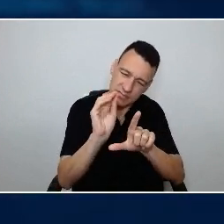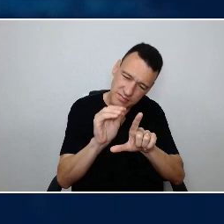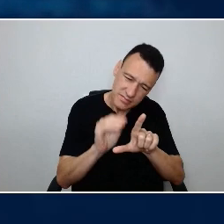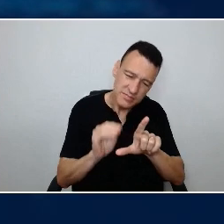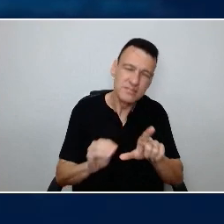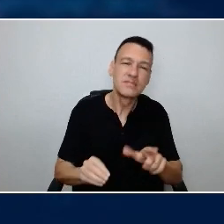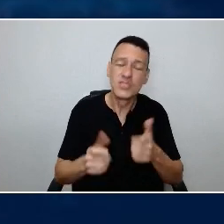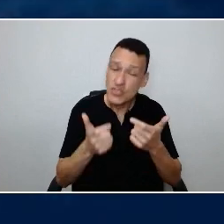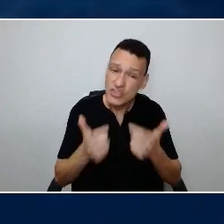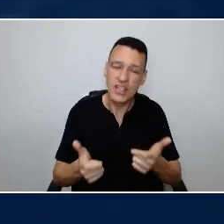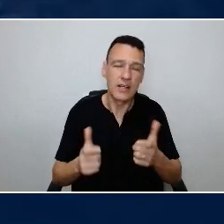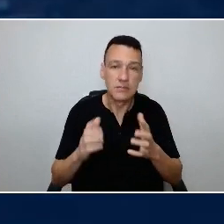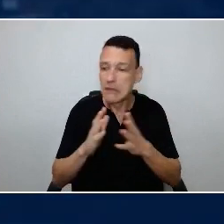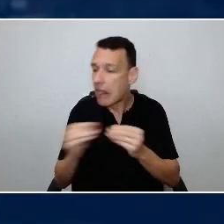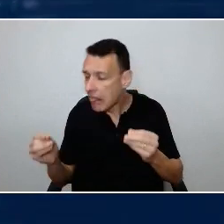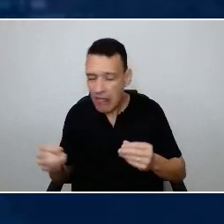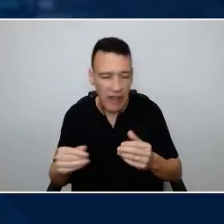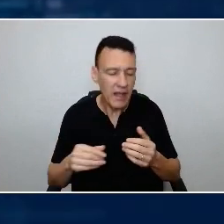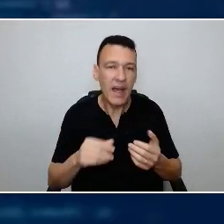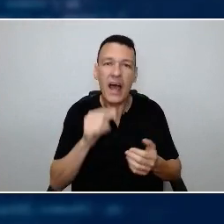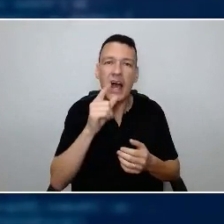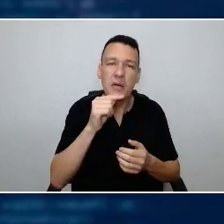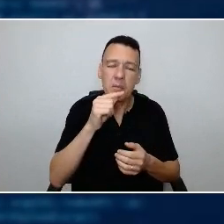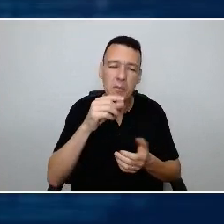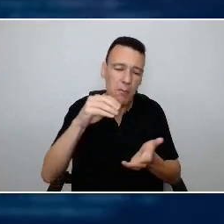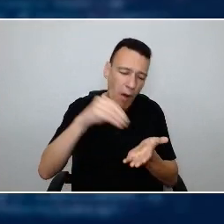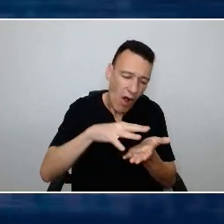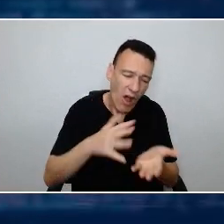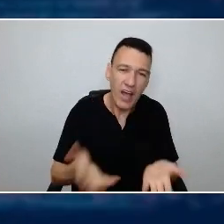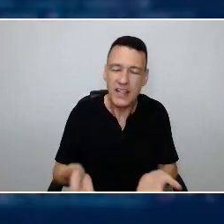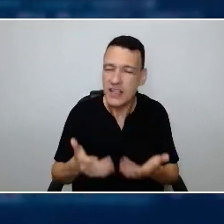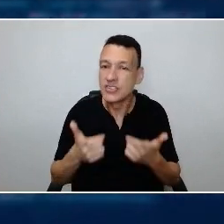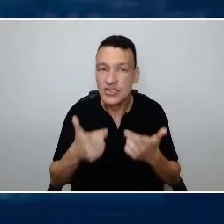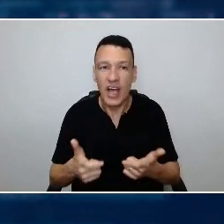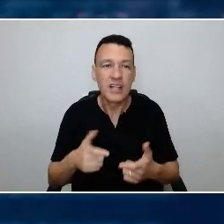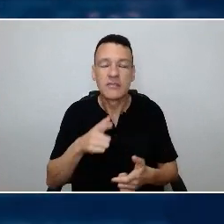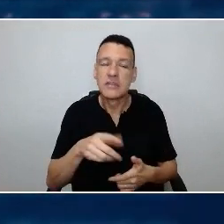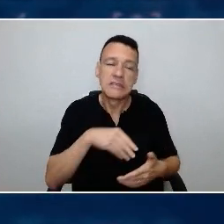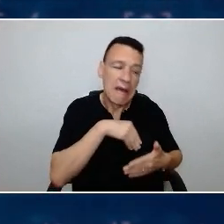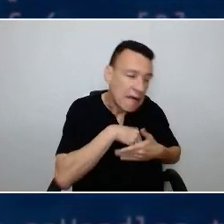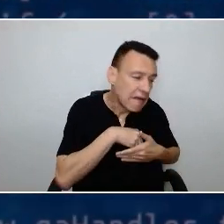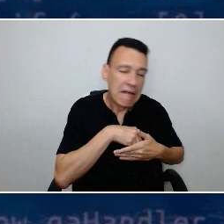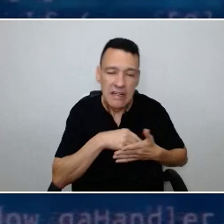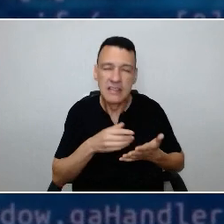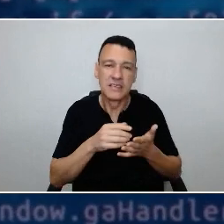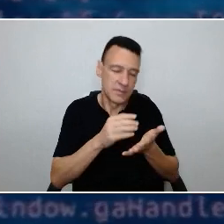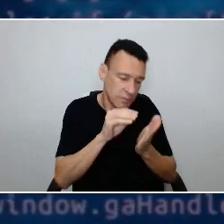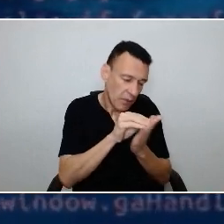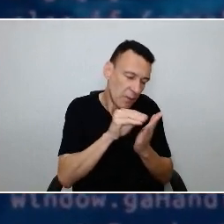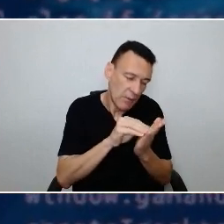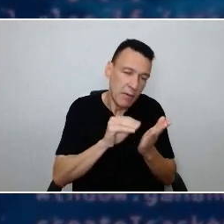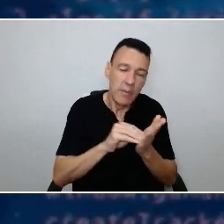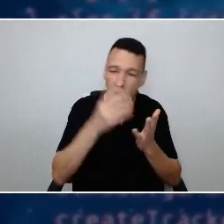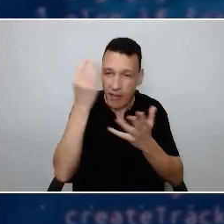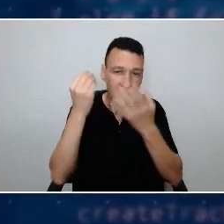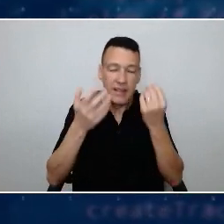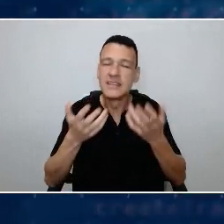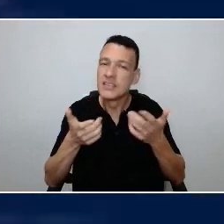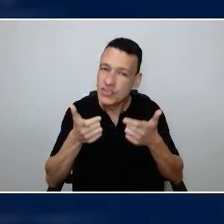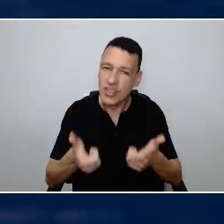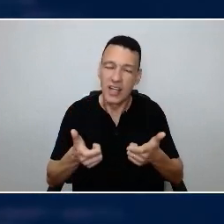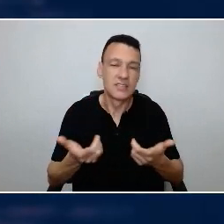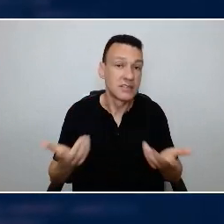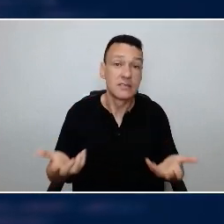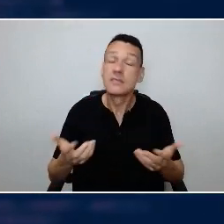perde molha e não sei o qu e é um saco você tá com isso você tem que estar com isso em dia então para não ter esse problema eu